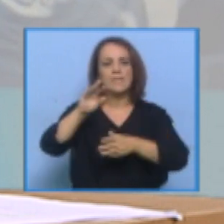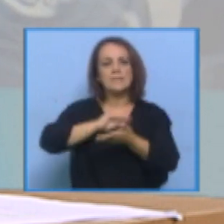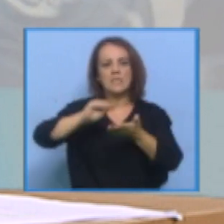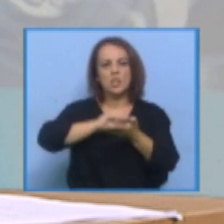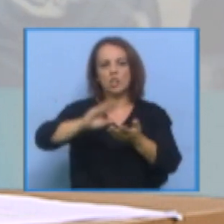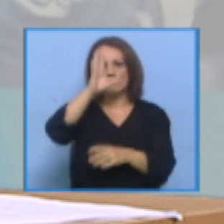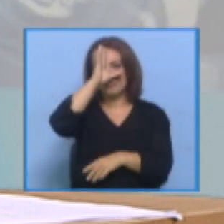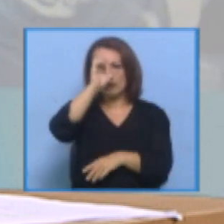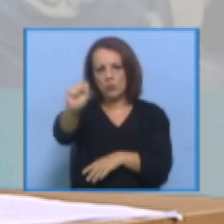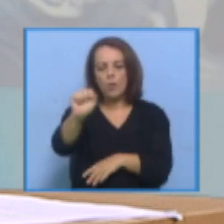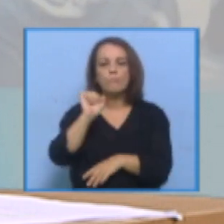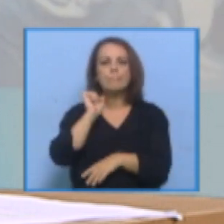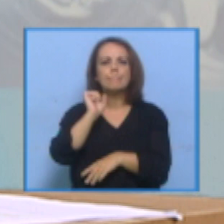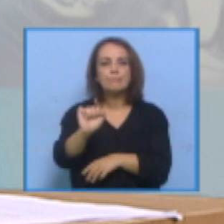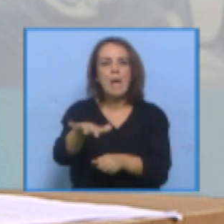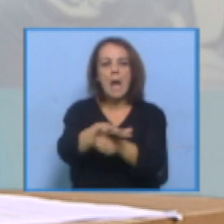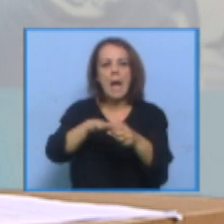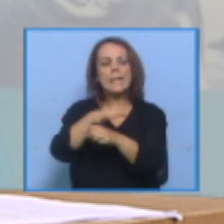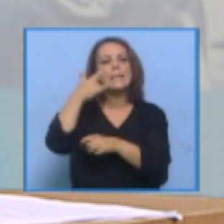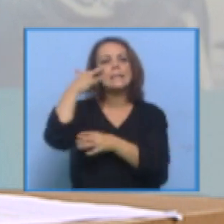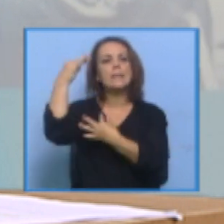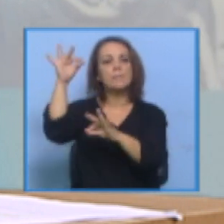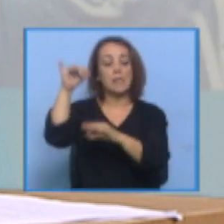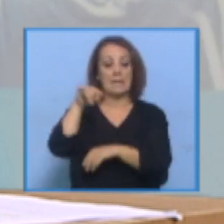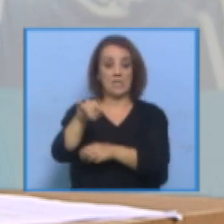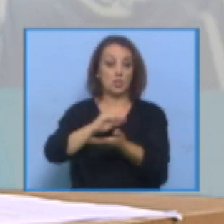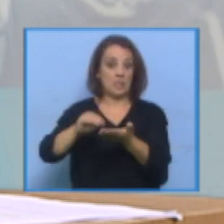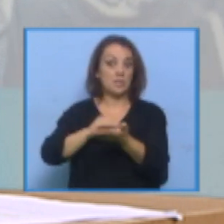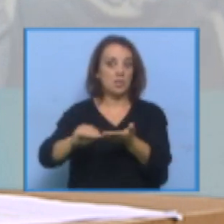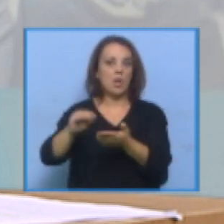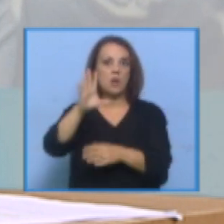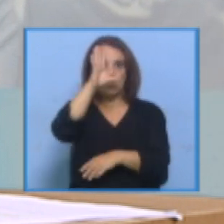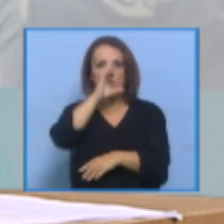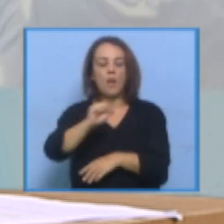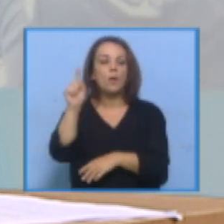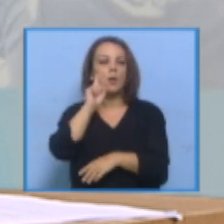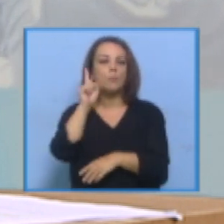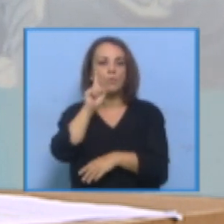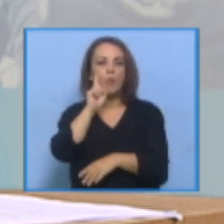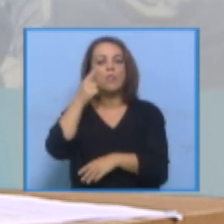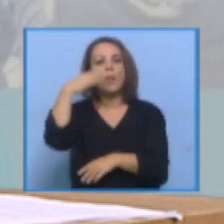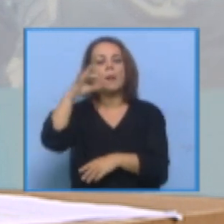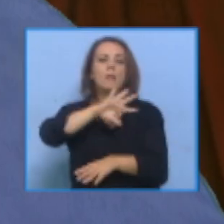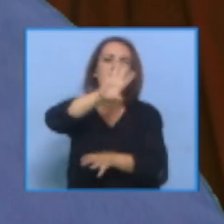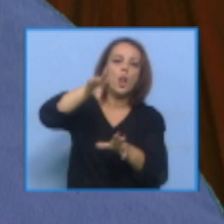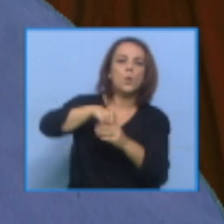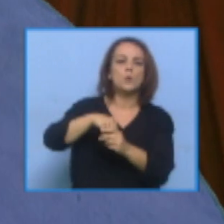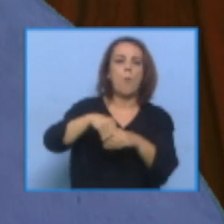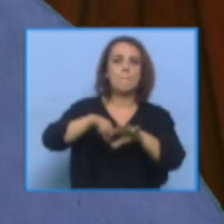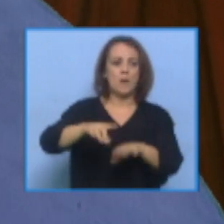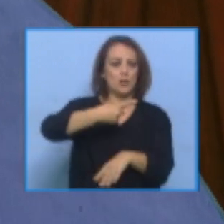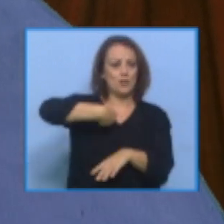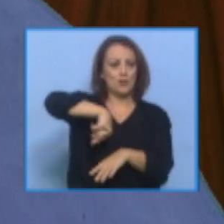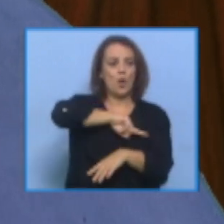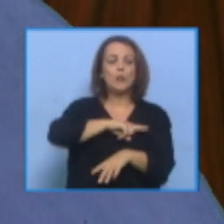os imigrantes, e isso é uma Secretaria de Estado que faz falta para a inclusão dos imigrantes, mas nós somos um país